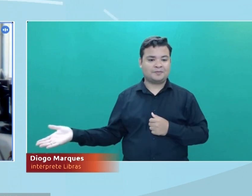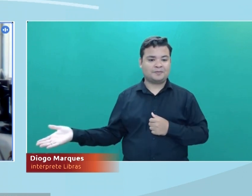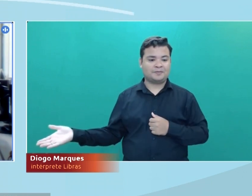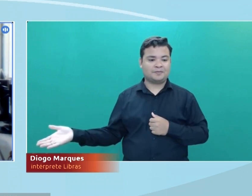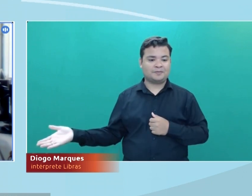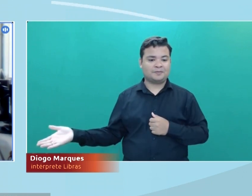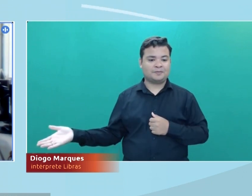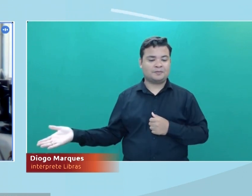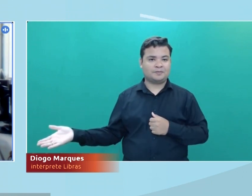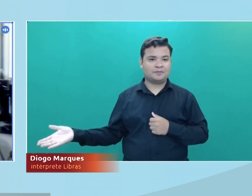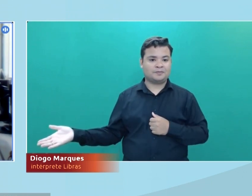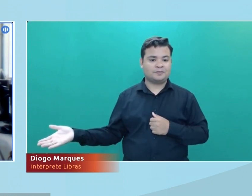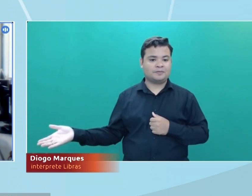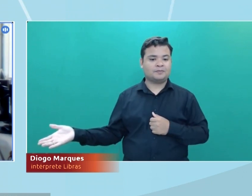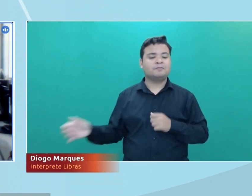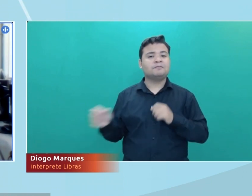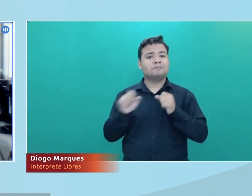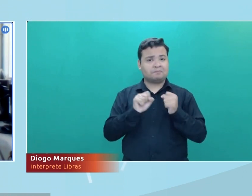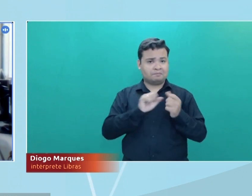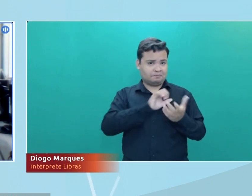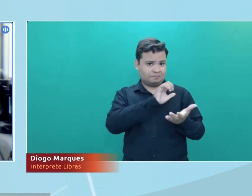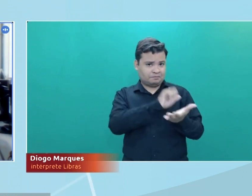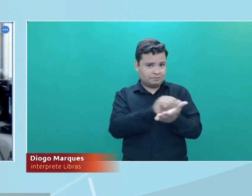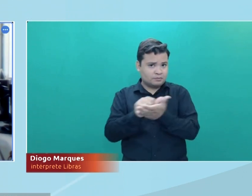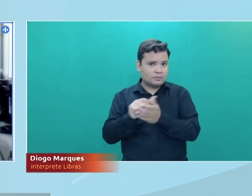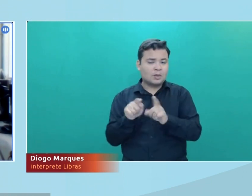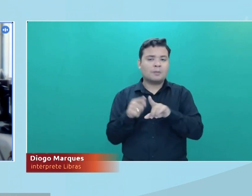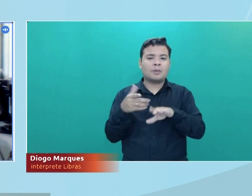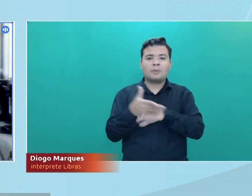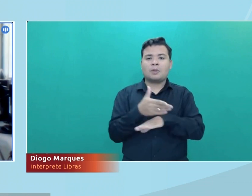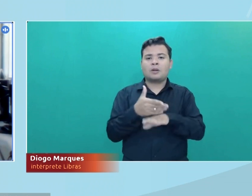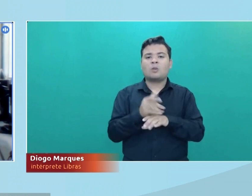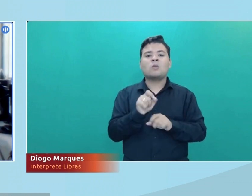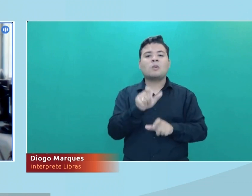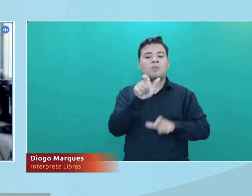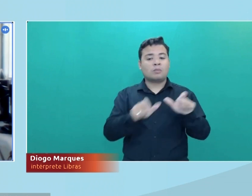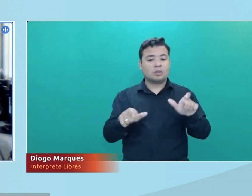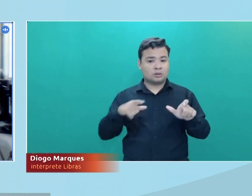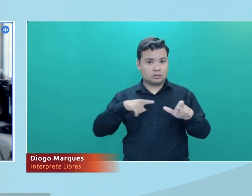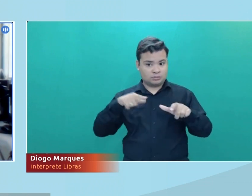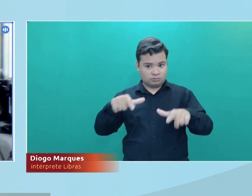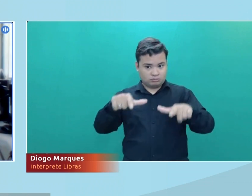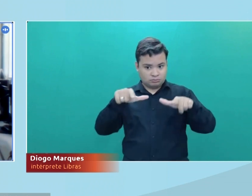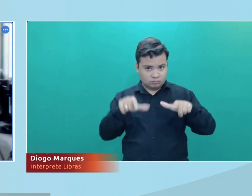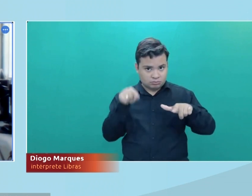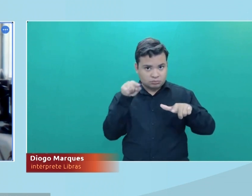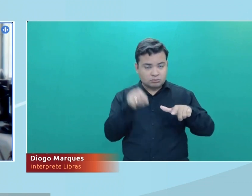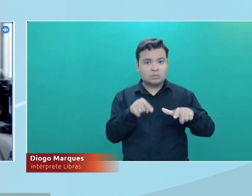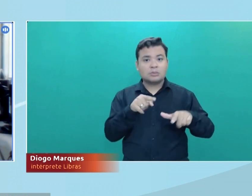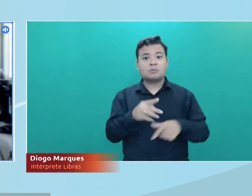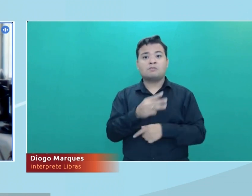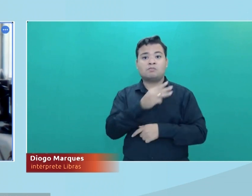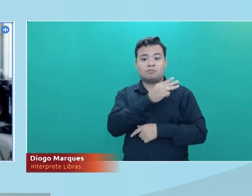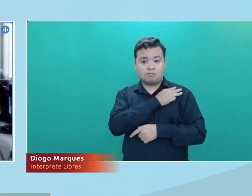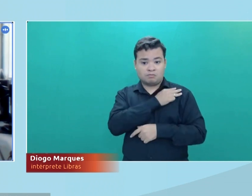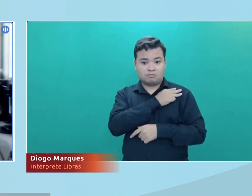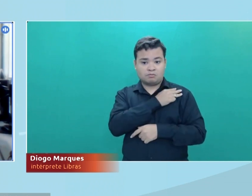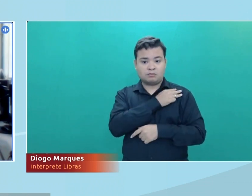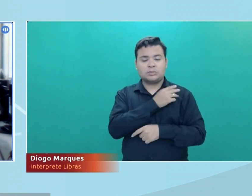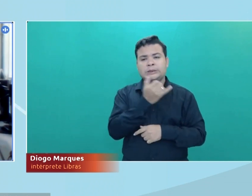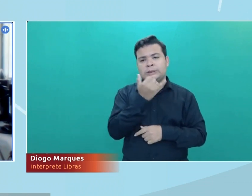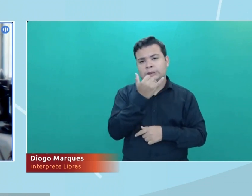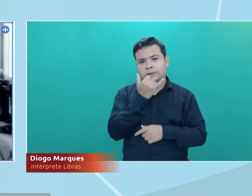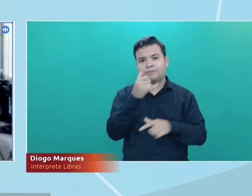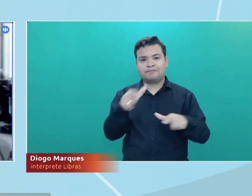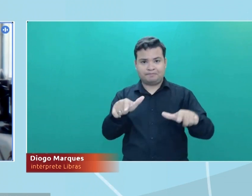Podem se inscrever e participar do processo seletivo pessoas que tenham diploma do ensino médio, diploma do